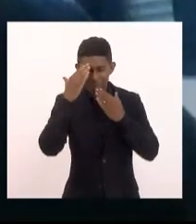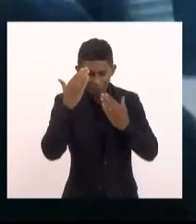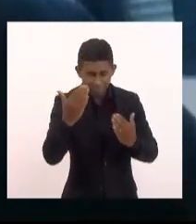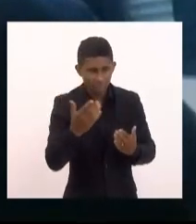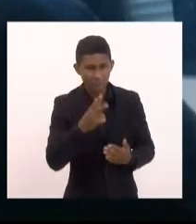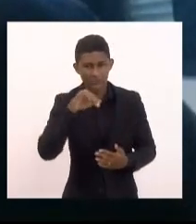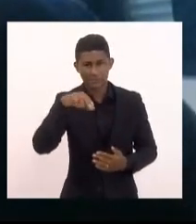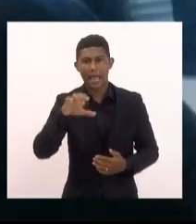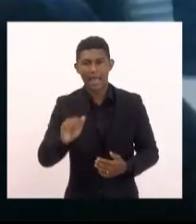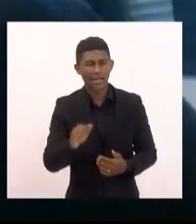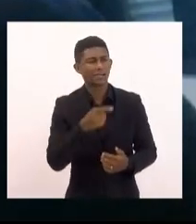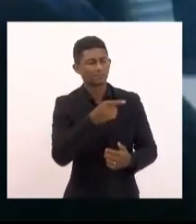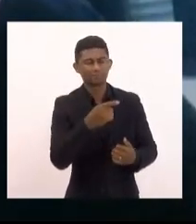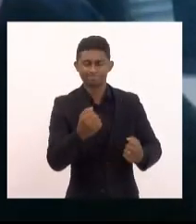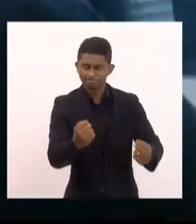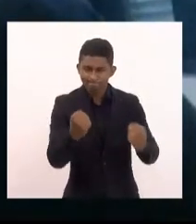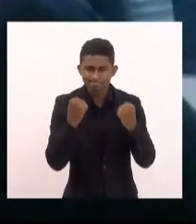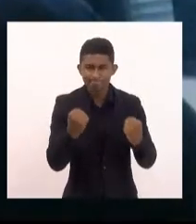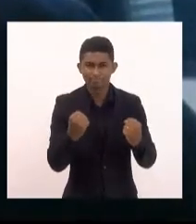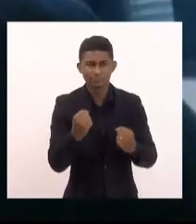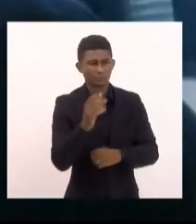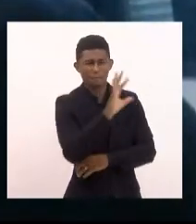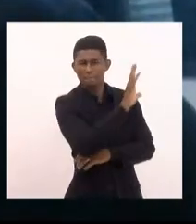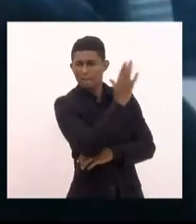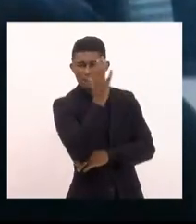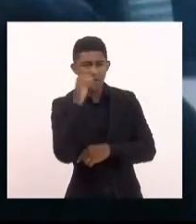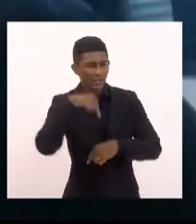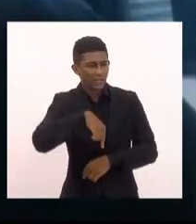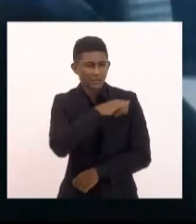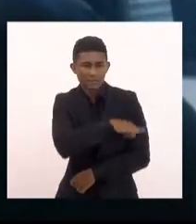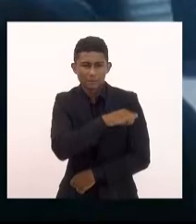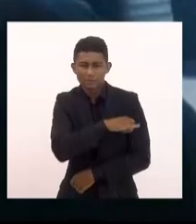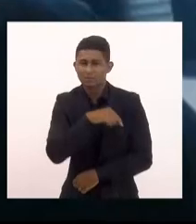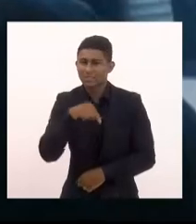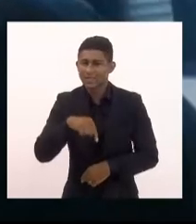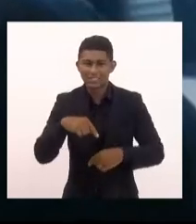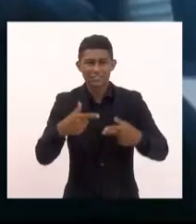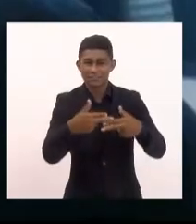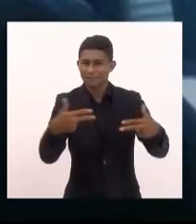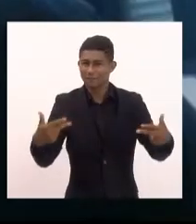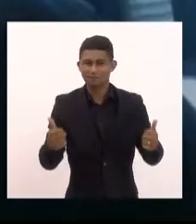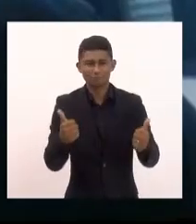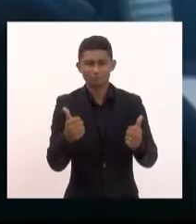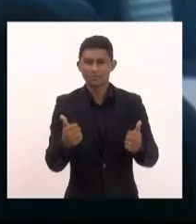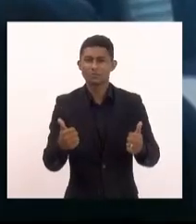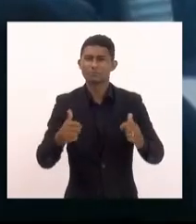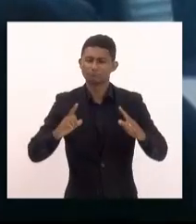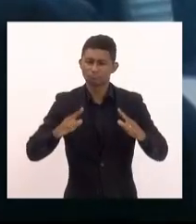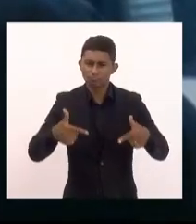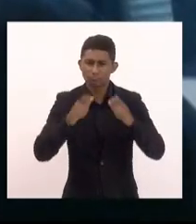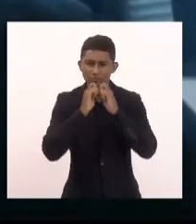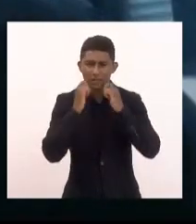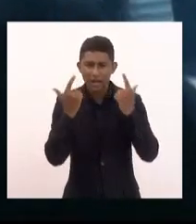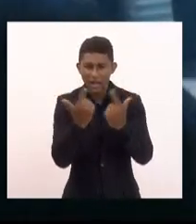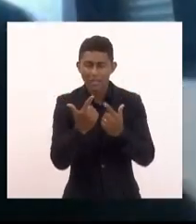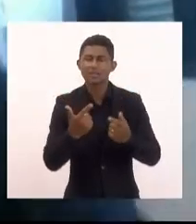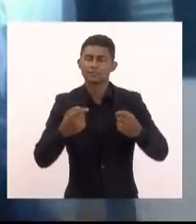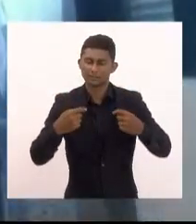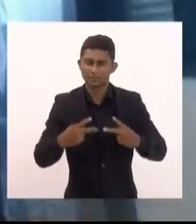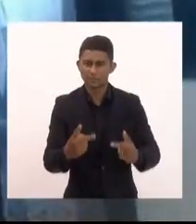INEA, força Ambiente Rio, força Biodiversidade. Vamos, parlamento, cumprir nosso